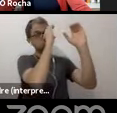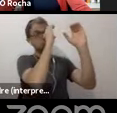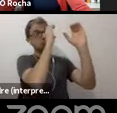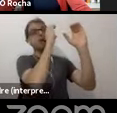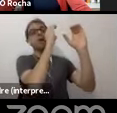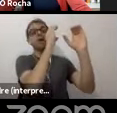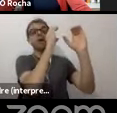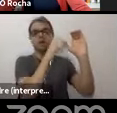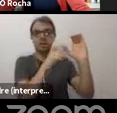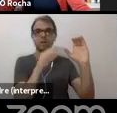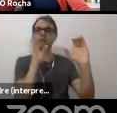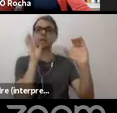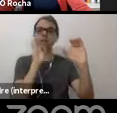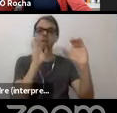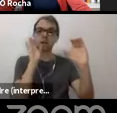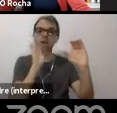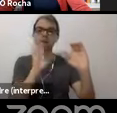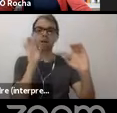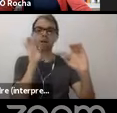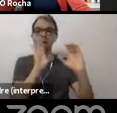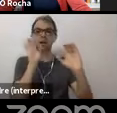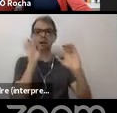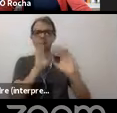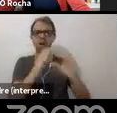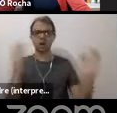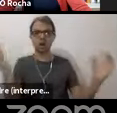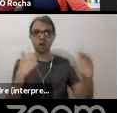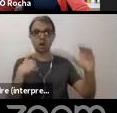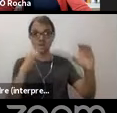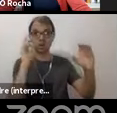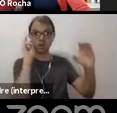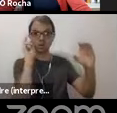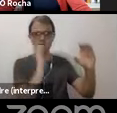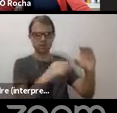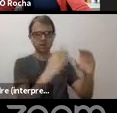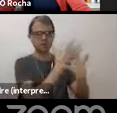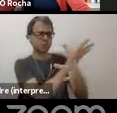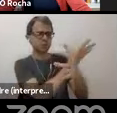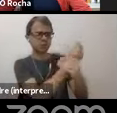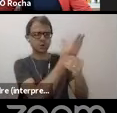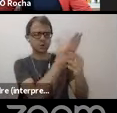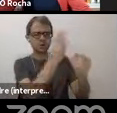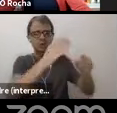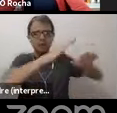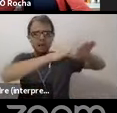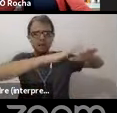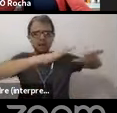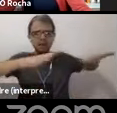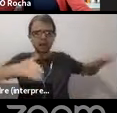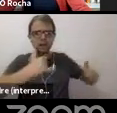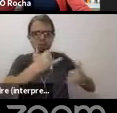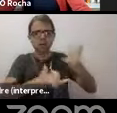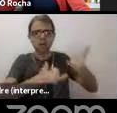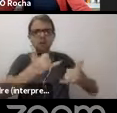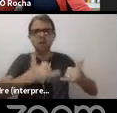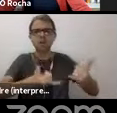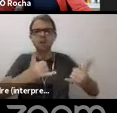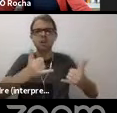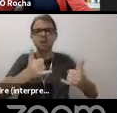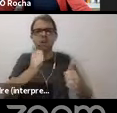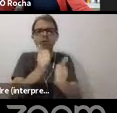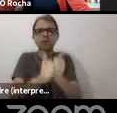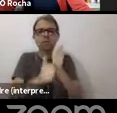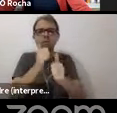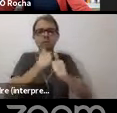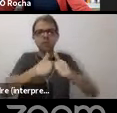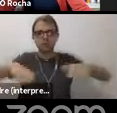legal! Eu estou vendo um monte de crianças brincando num campinho de futebol. Nossa, eles estão se